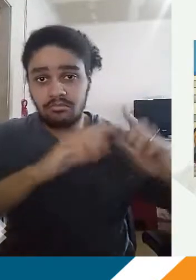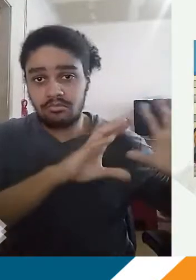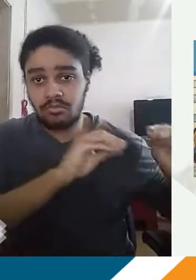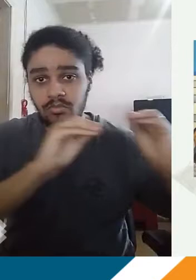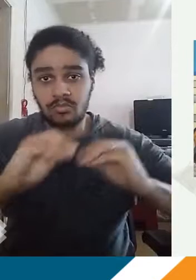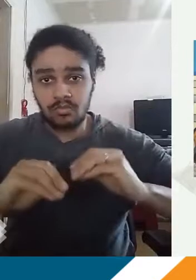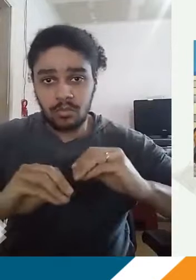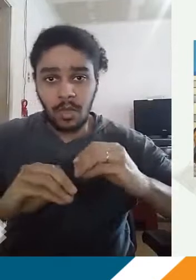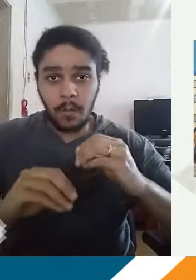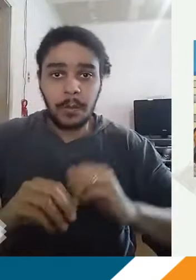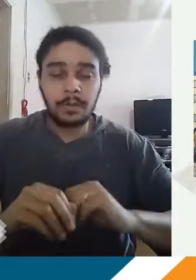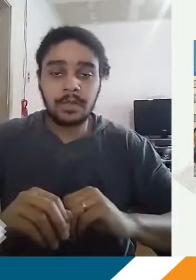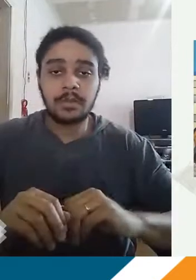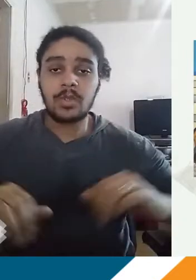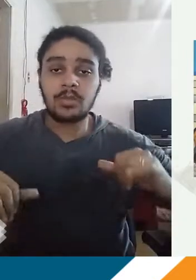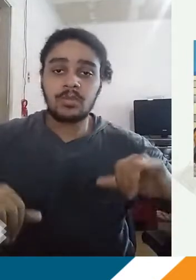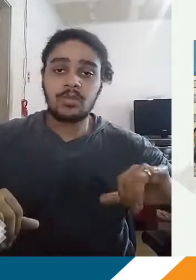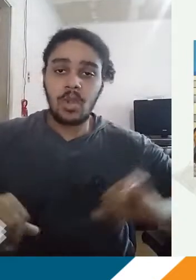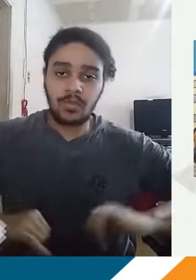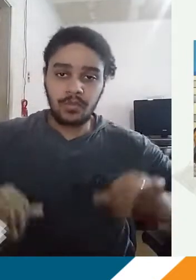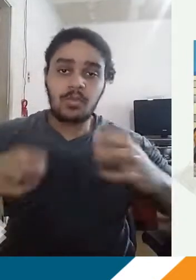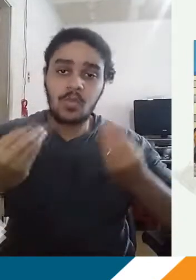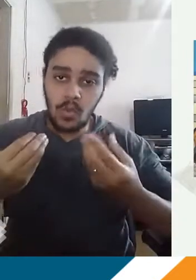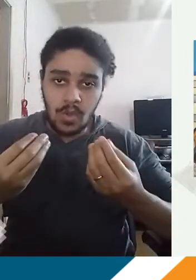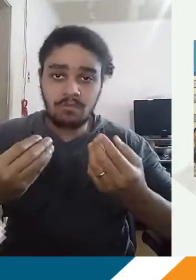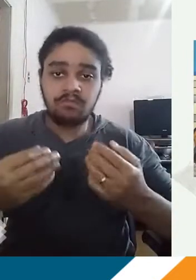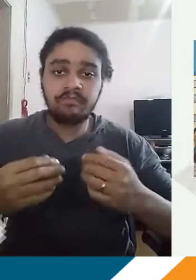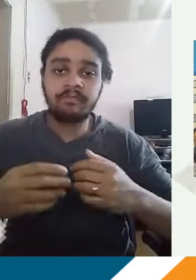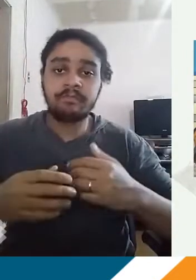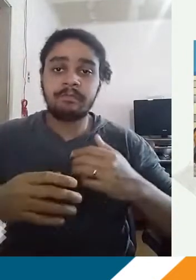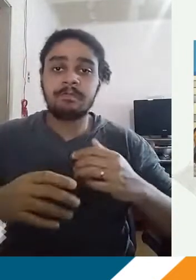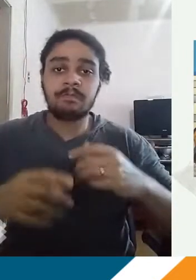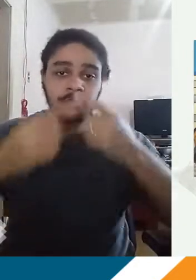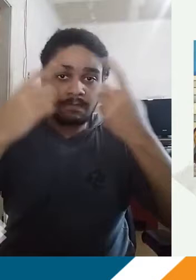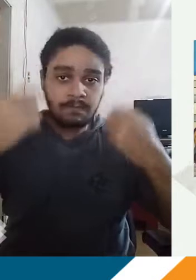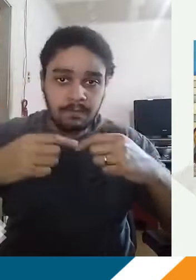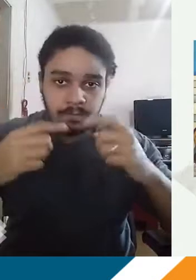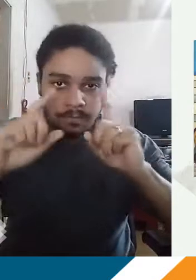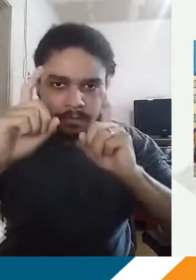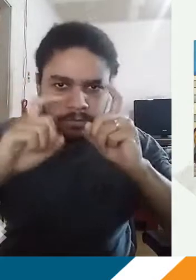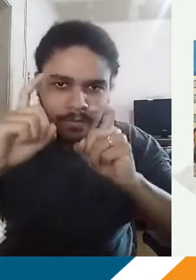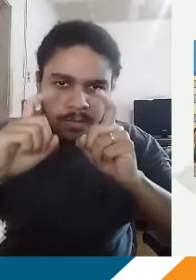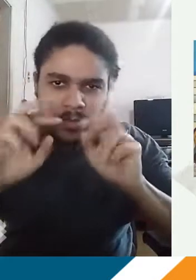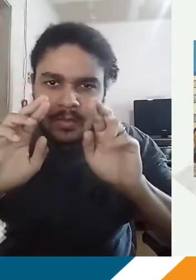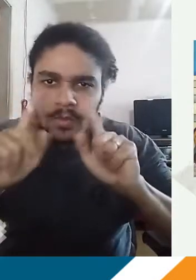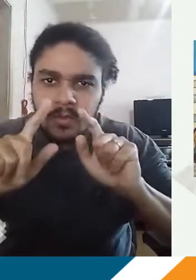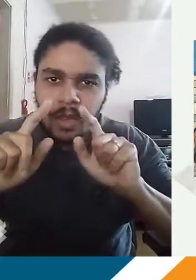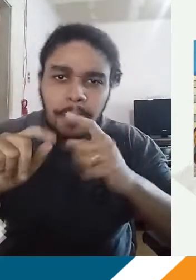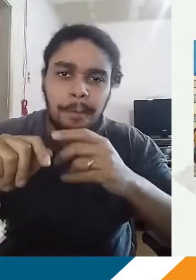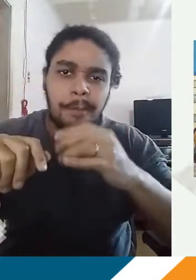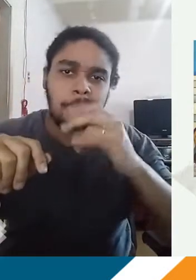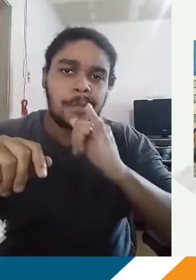muito vulnerável e explorada, e que chama muita atenção que as faces, por serem bastante distintas,